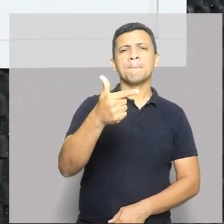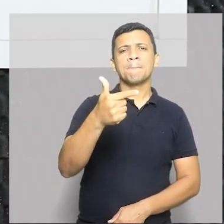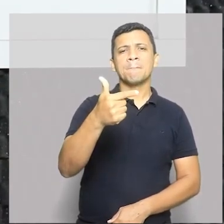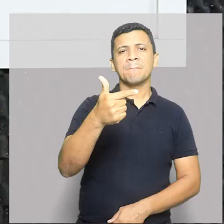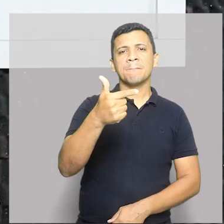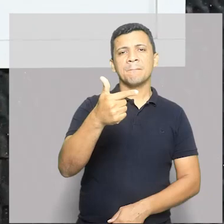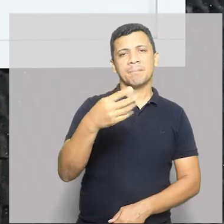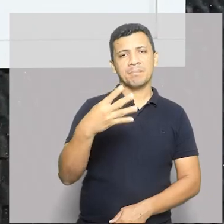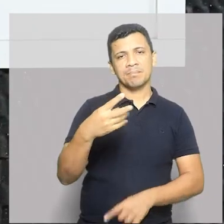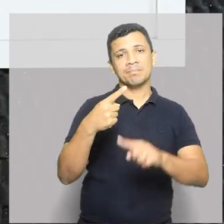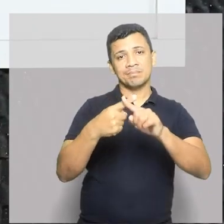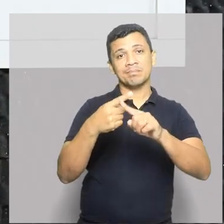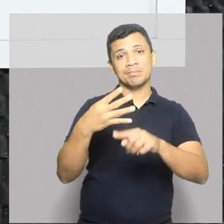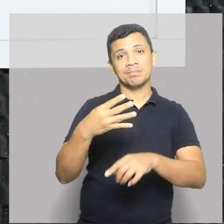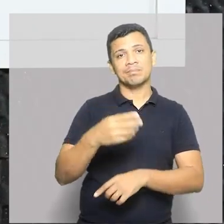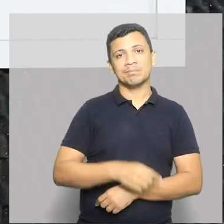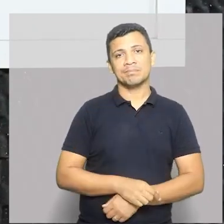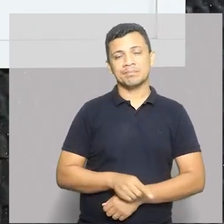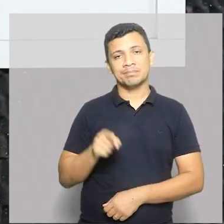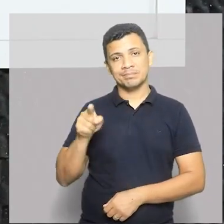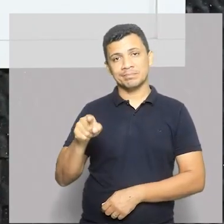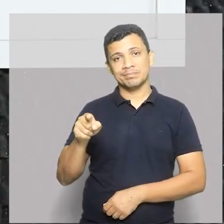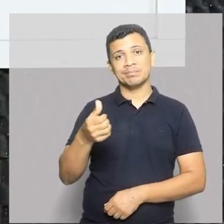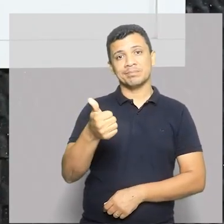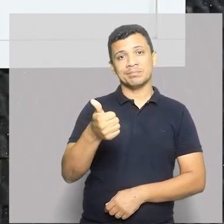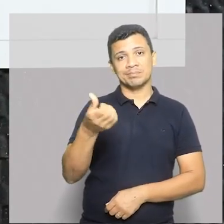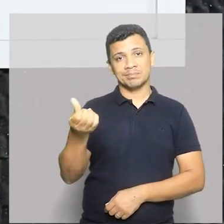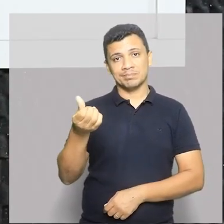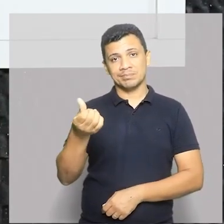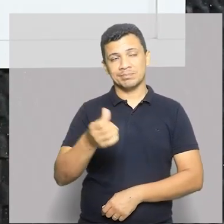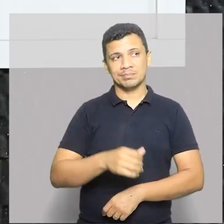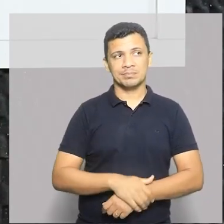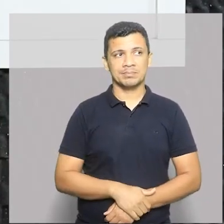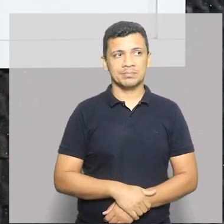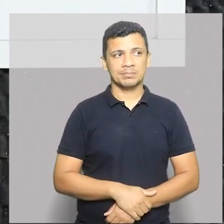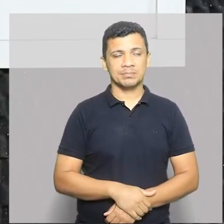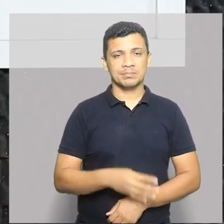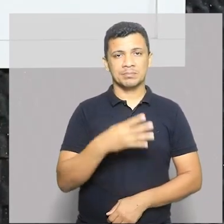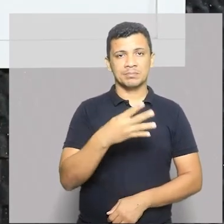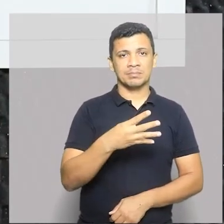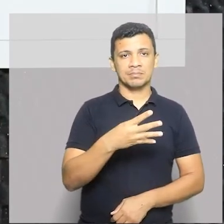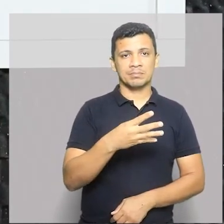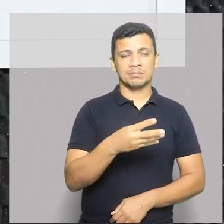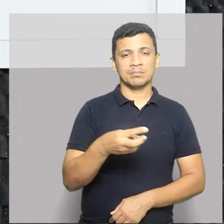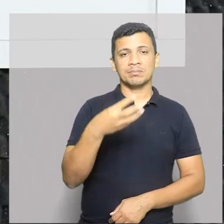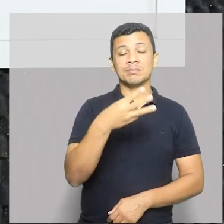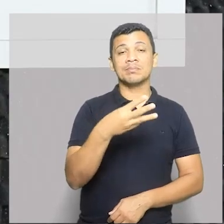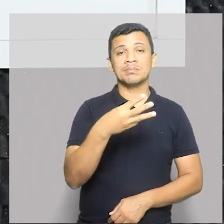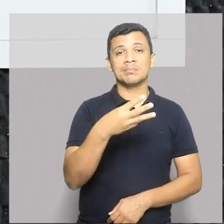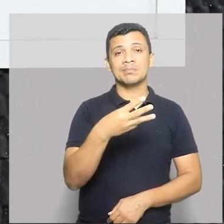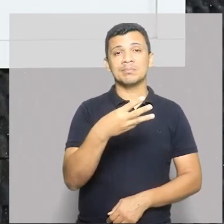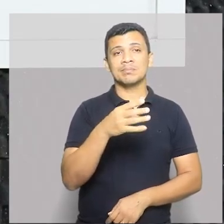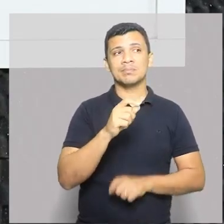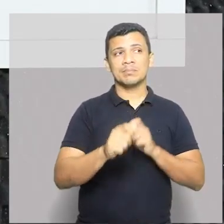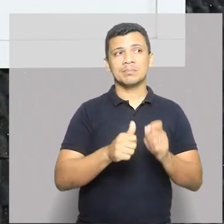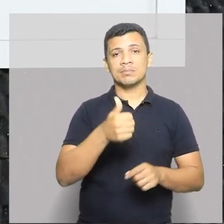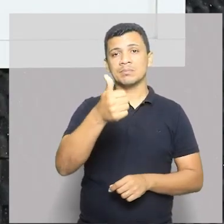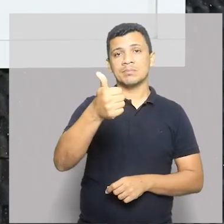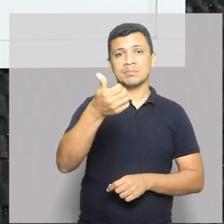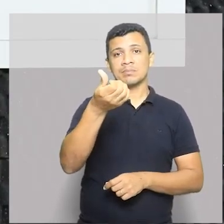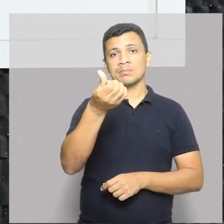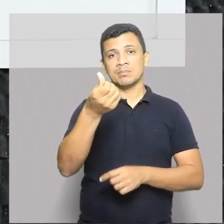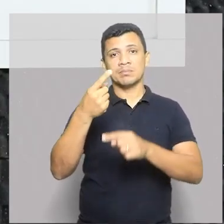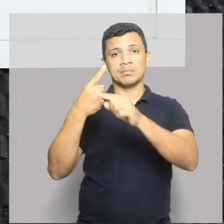4 vezes 4, que dá quanto? 16. Certo? O que é 4 elevado ao cubo? É isso aqui vezes 4.